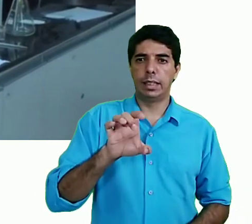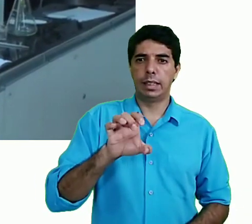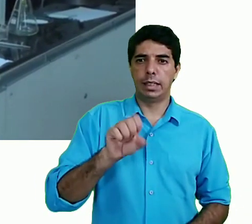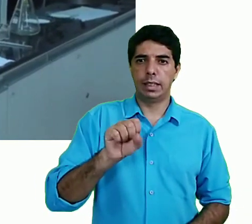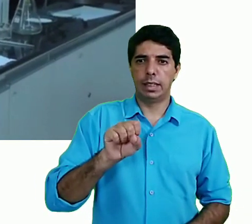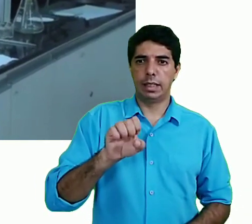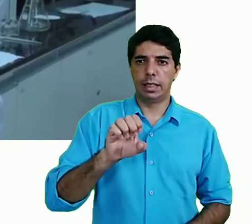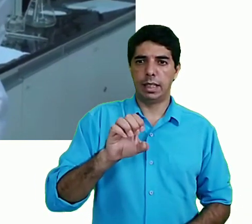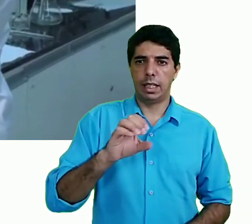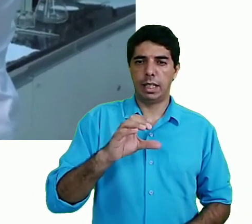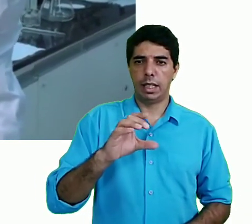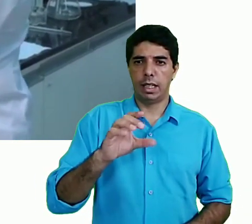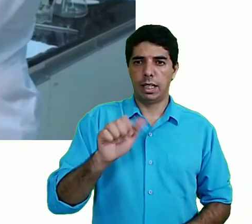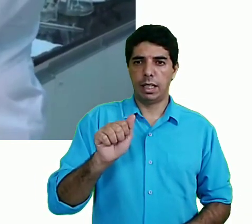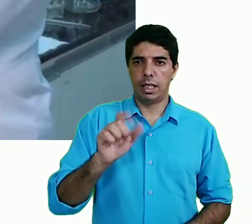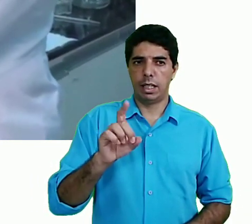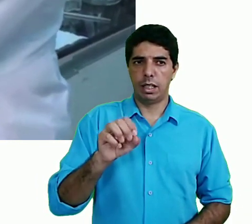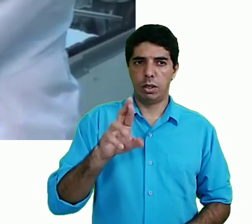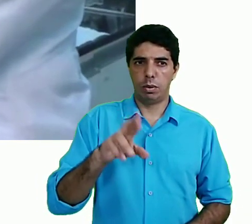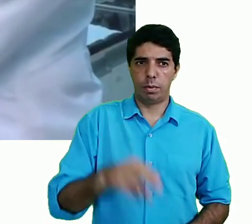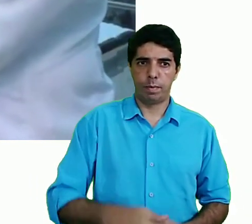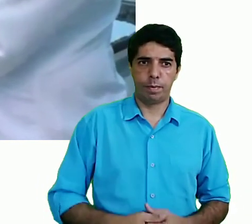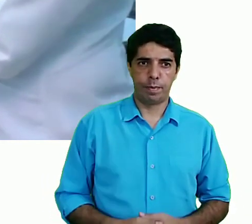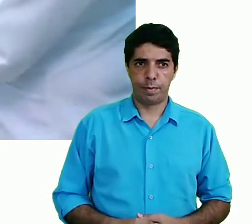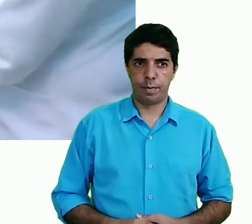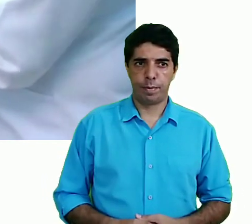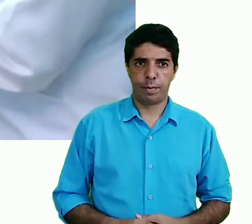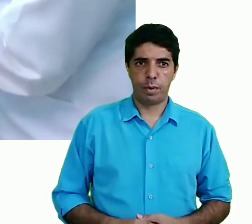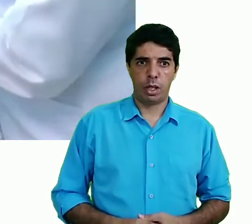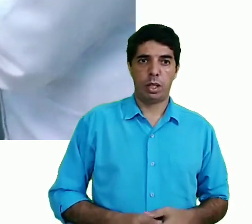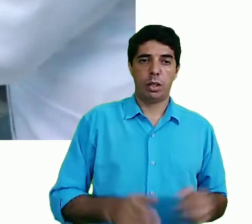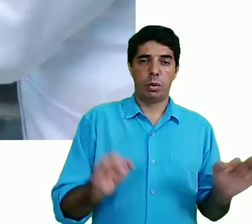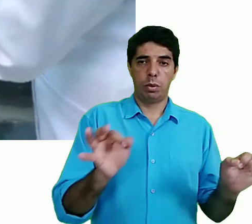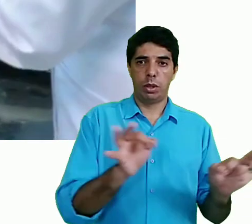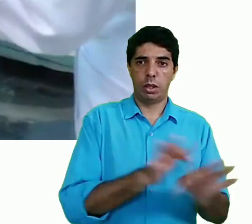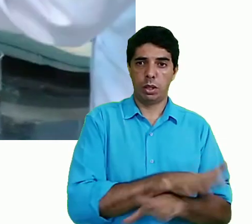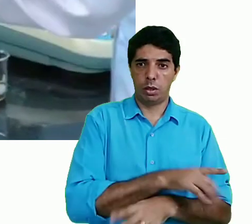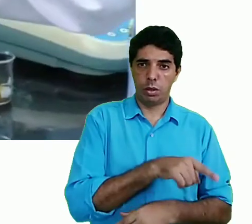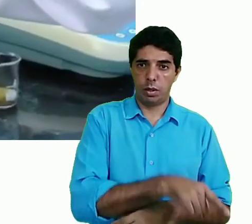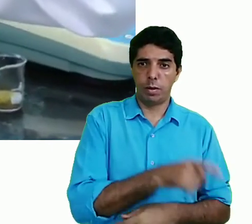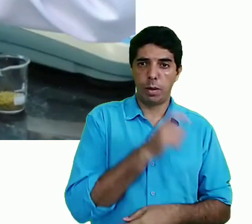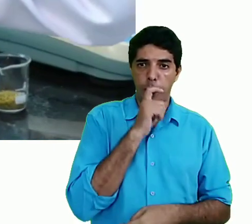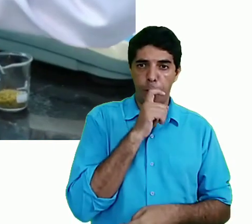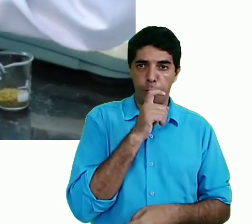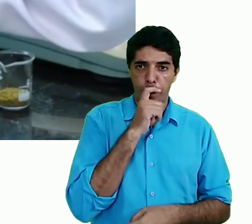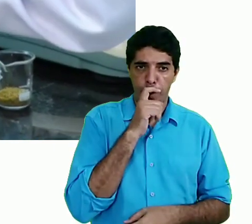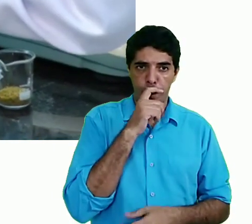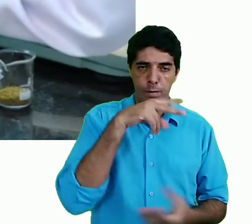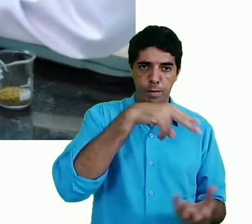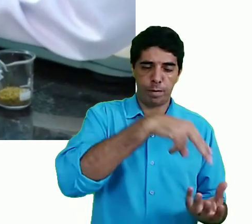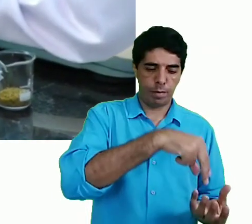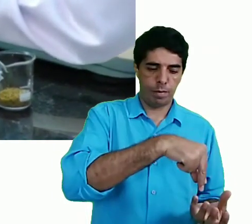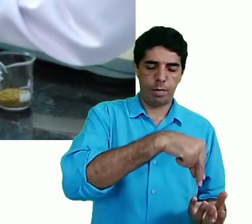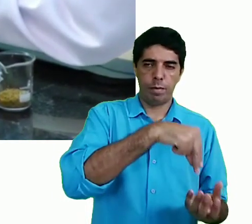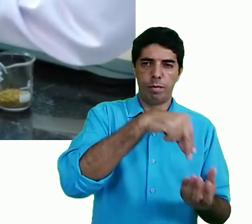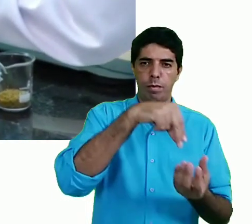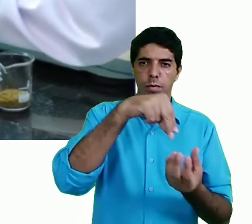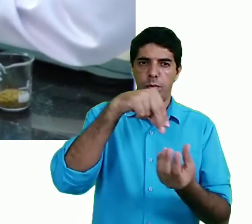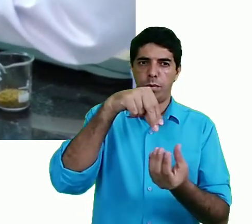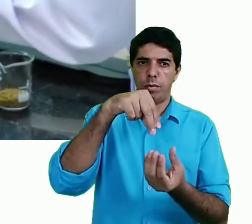dissecador, tá? E aí, depois de esfriar o cadinho, nós iremos retirar esse cadinho,